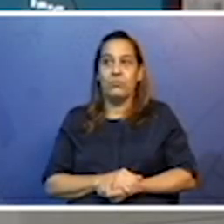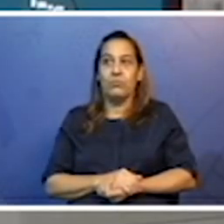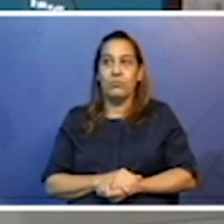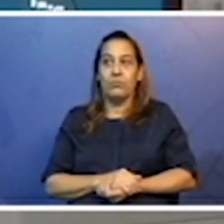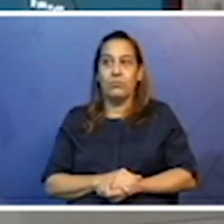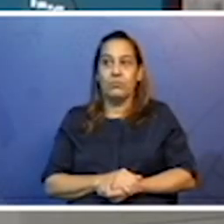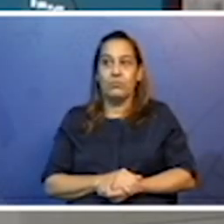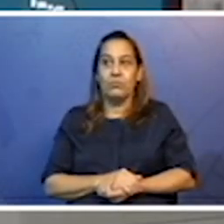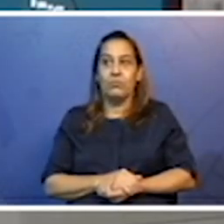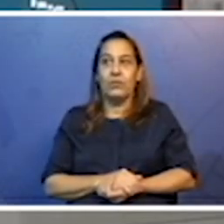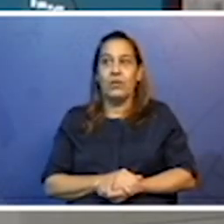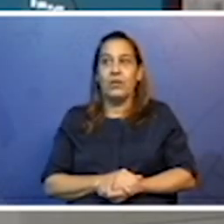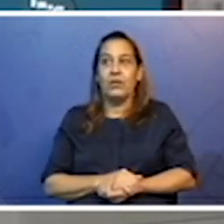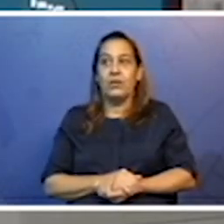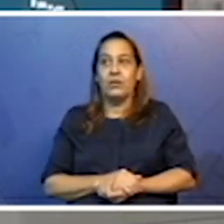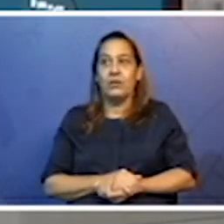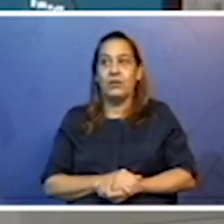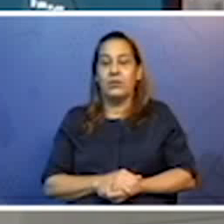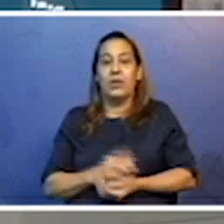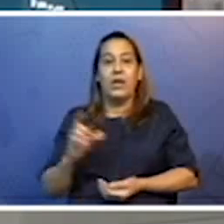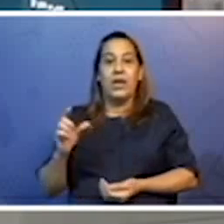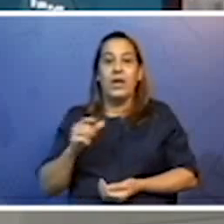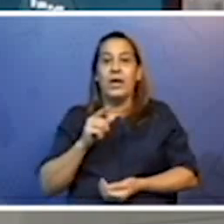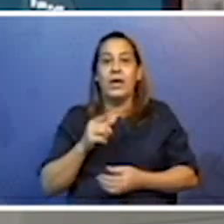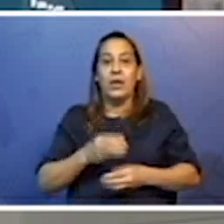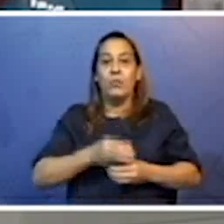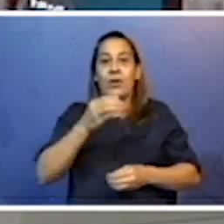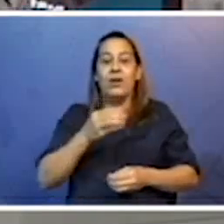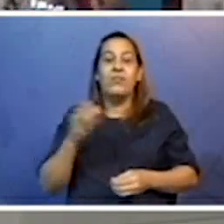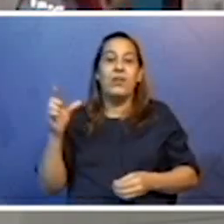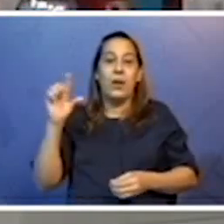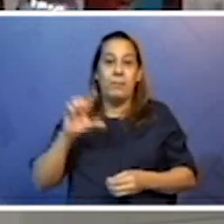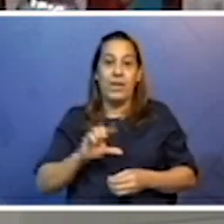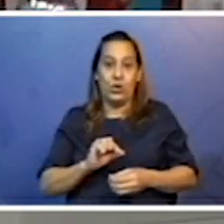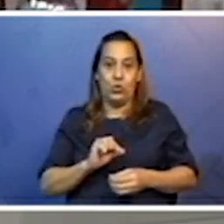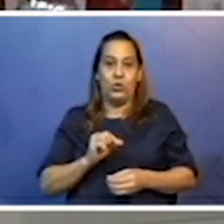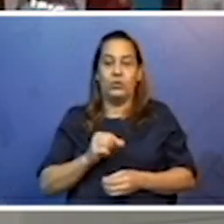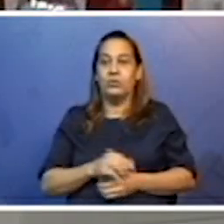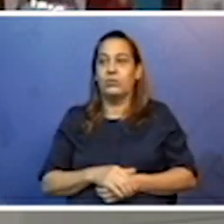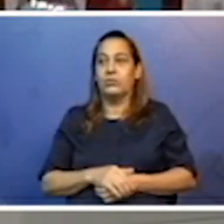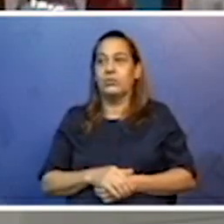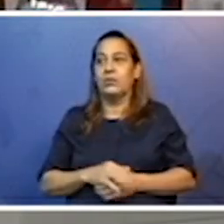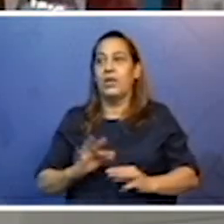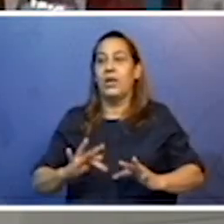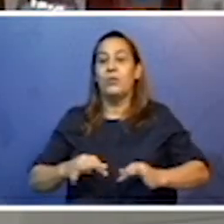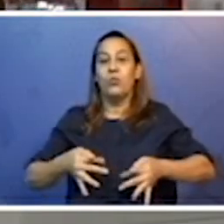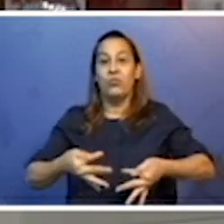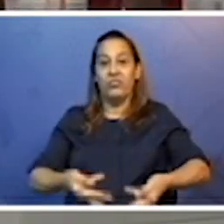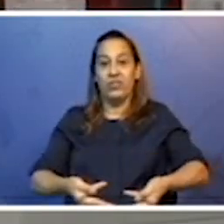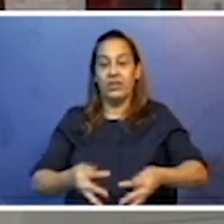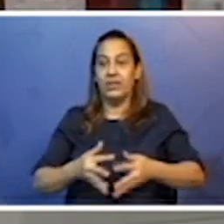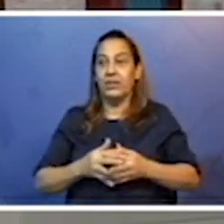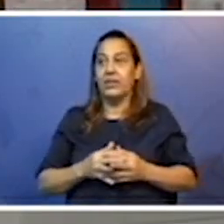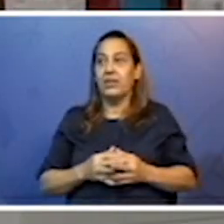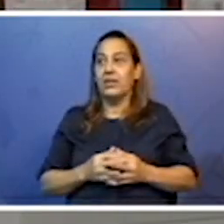ou meio litro. Uma garrafinha de água que a gente compra. E para finalizar,